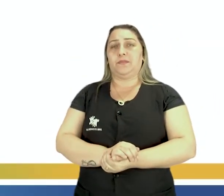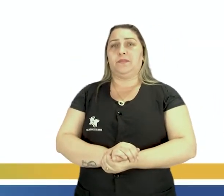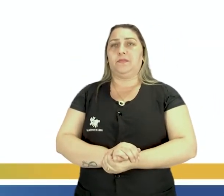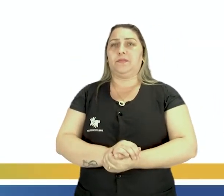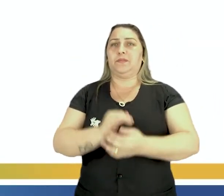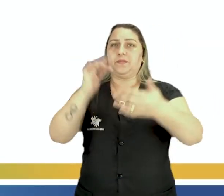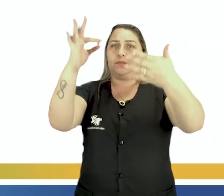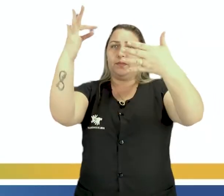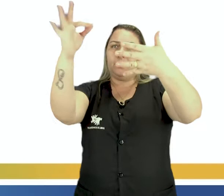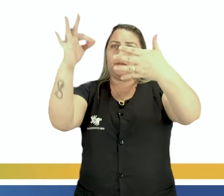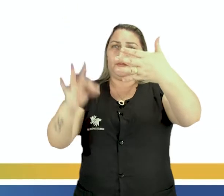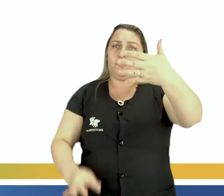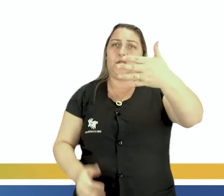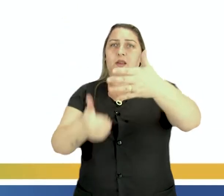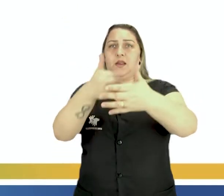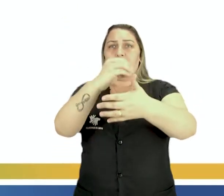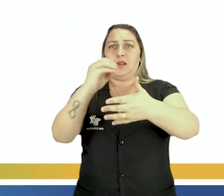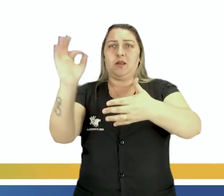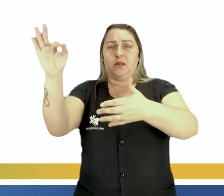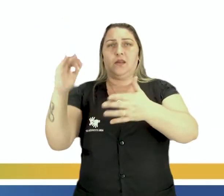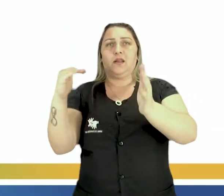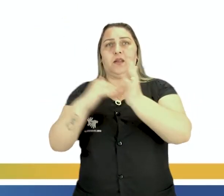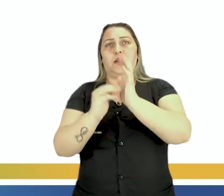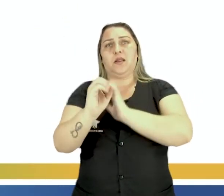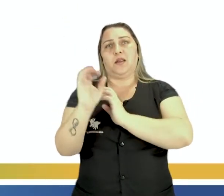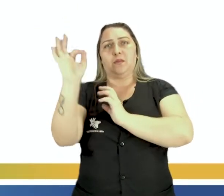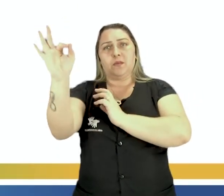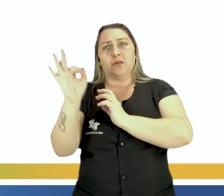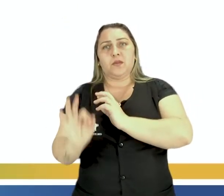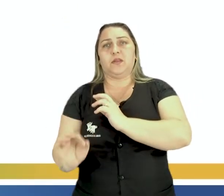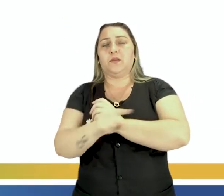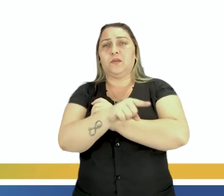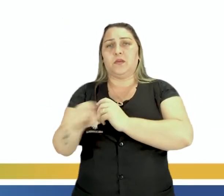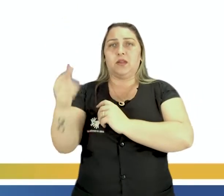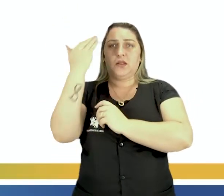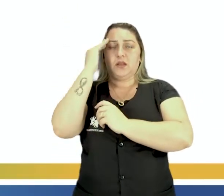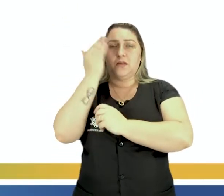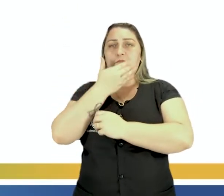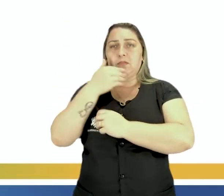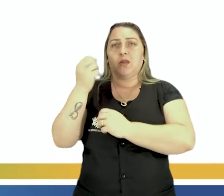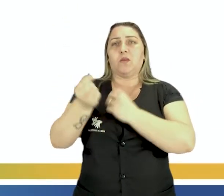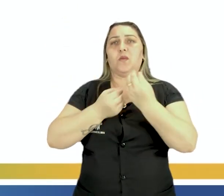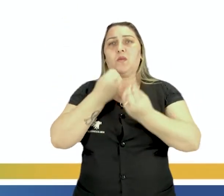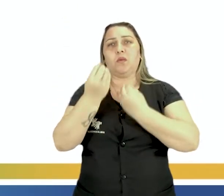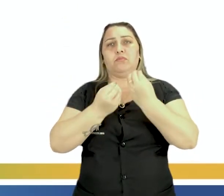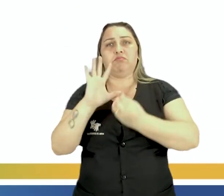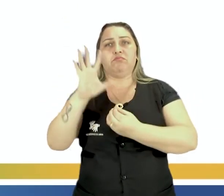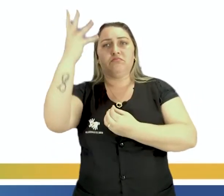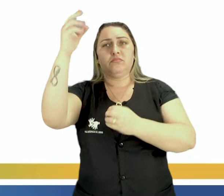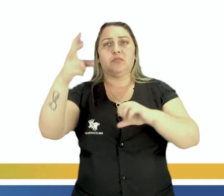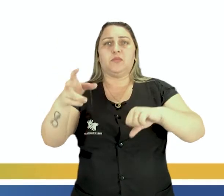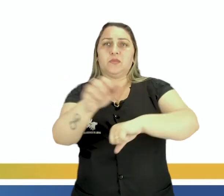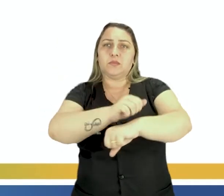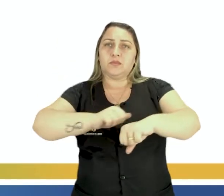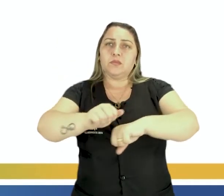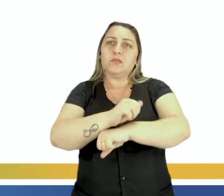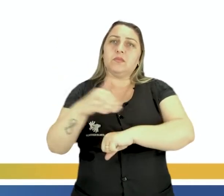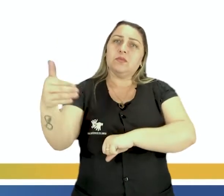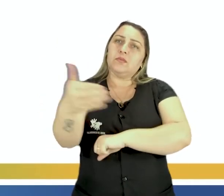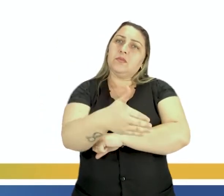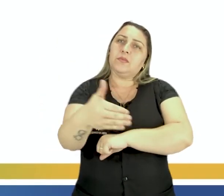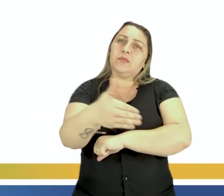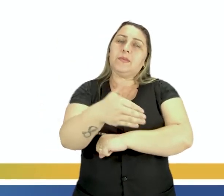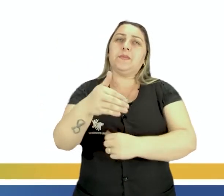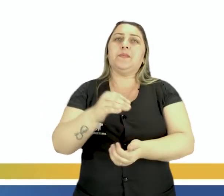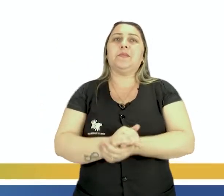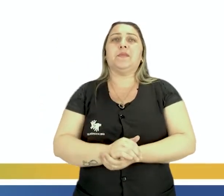escala. Essa escala vai de 100% a 0% para vocês compreenderem bem como funcionam esses advérbios de frequência. Então,